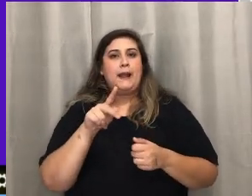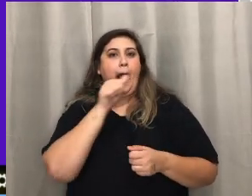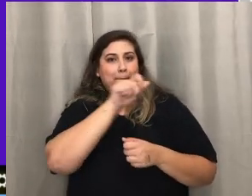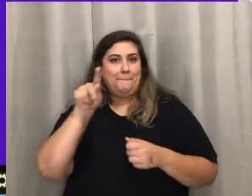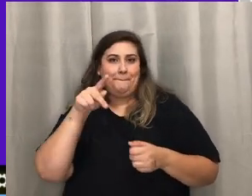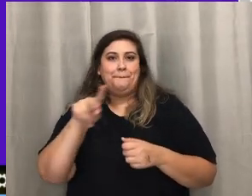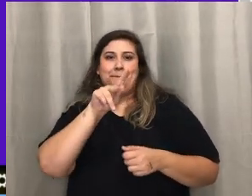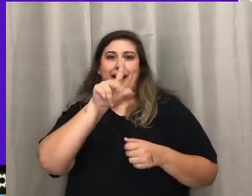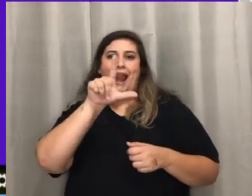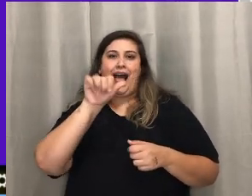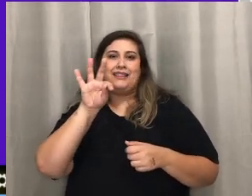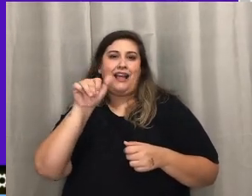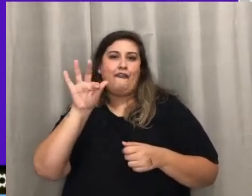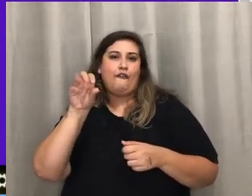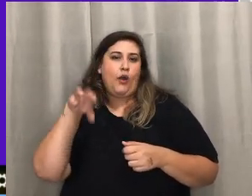plataforma.